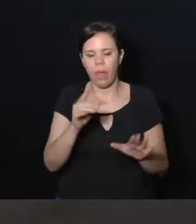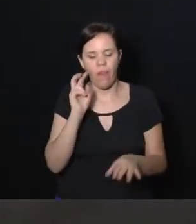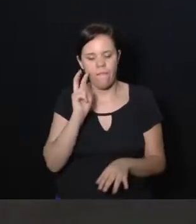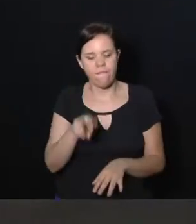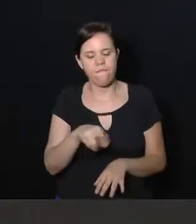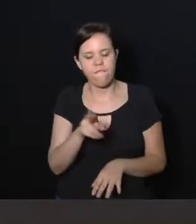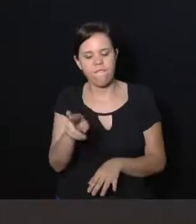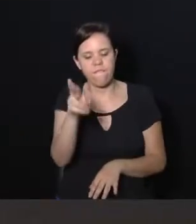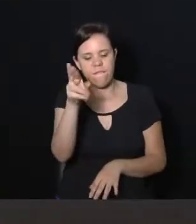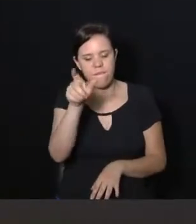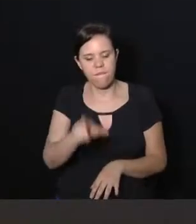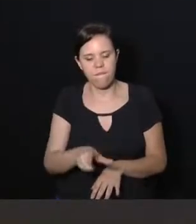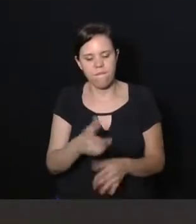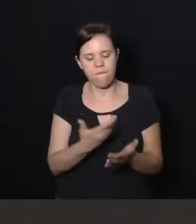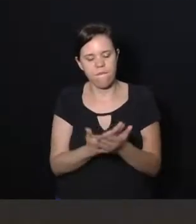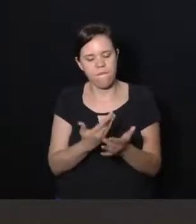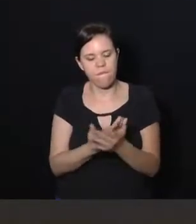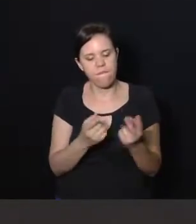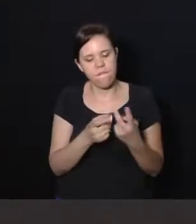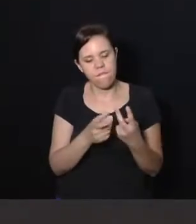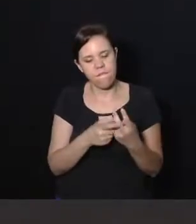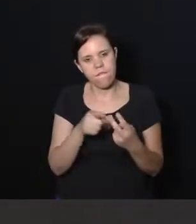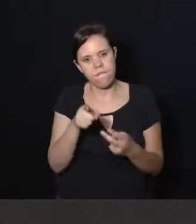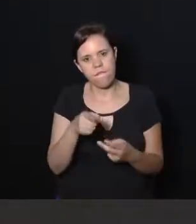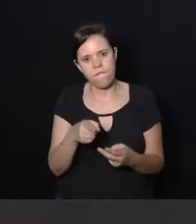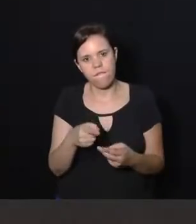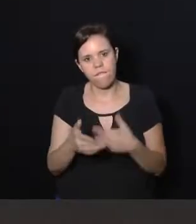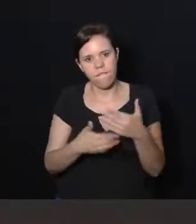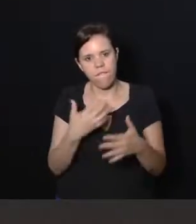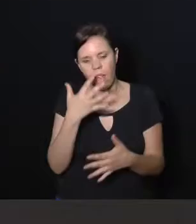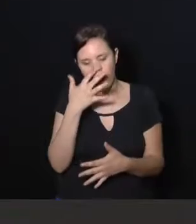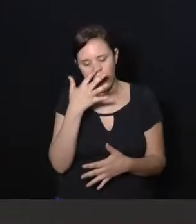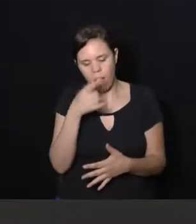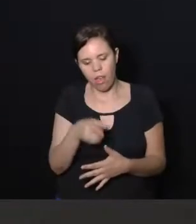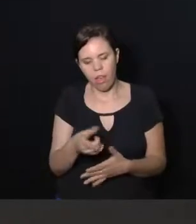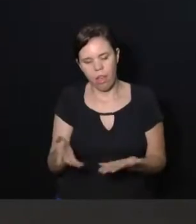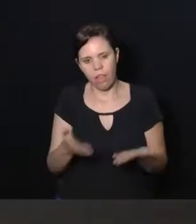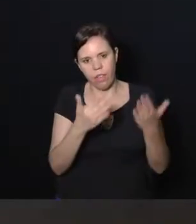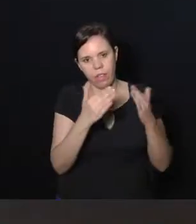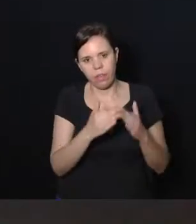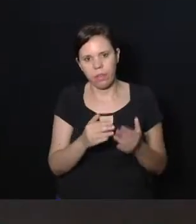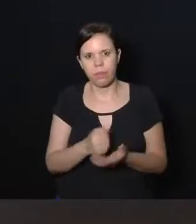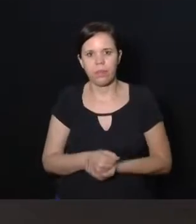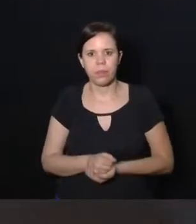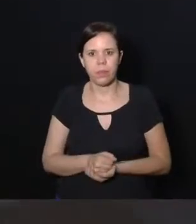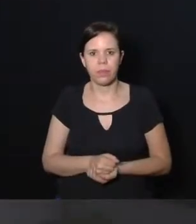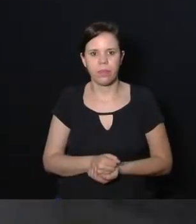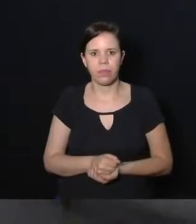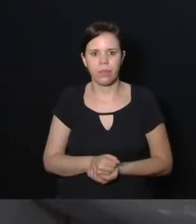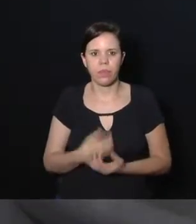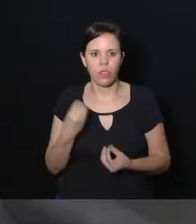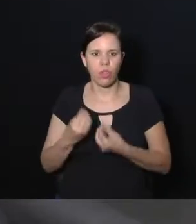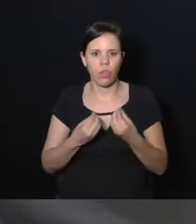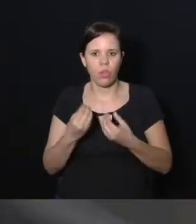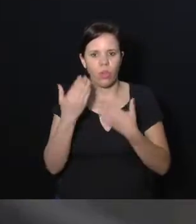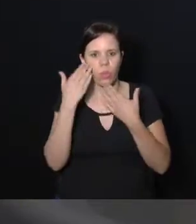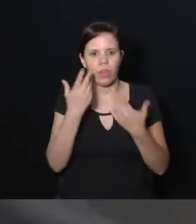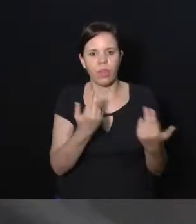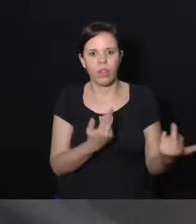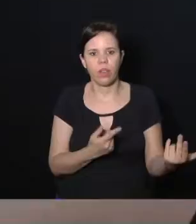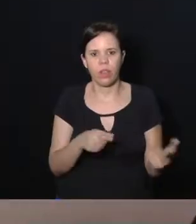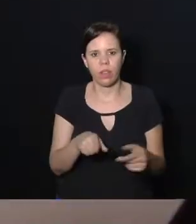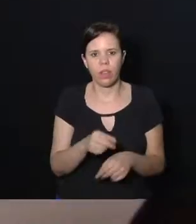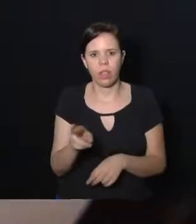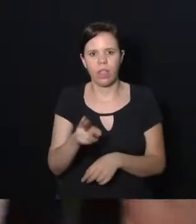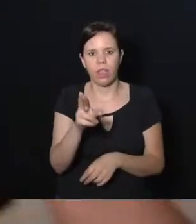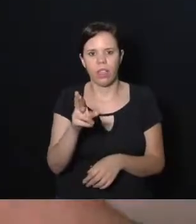ratinha, o estudante de medicina veterinária logo se encantou e levou o animal para casa. E como agradecimento, a